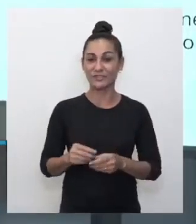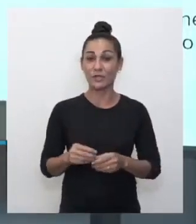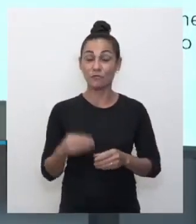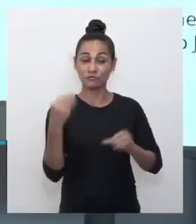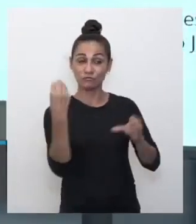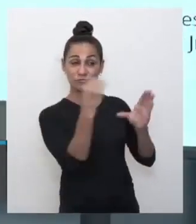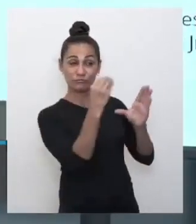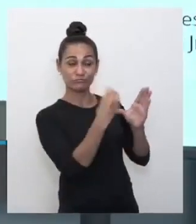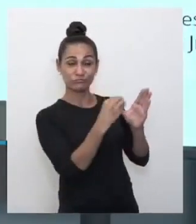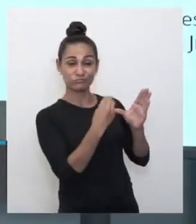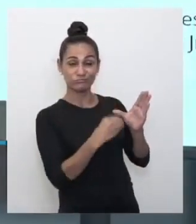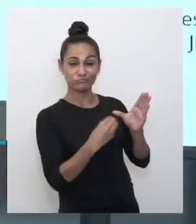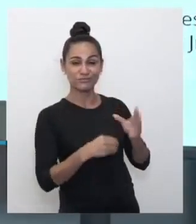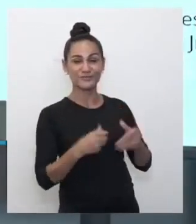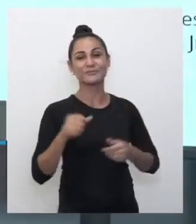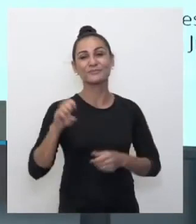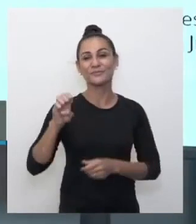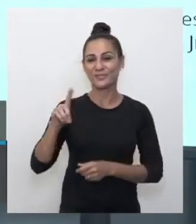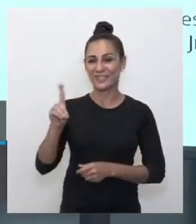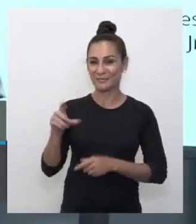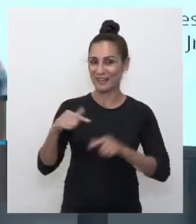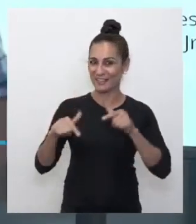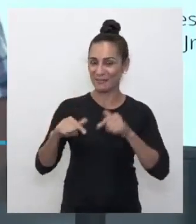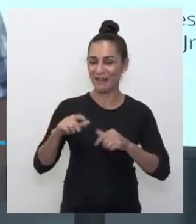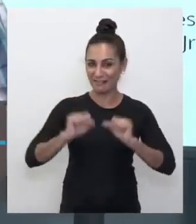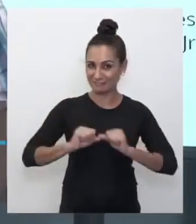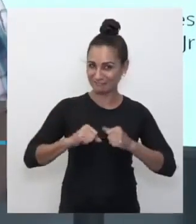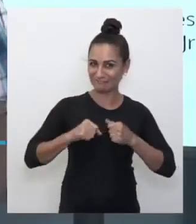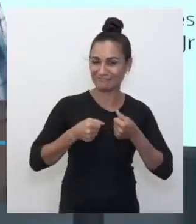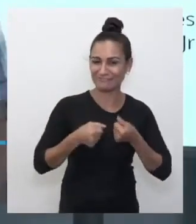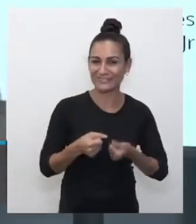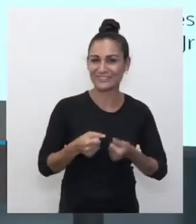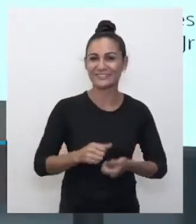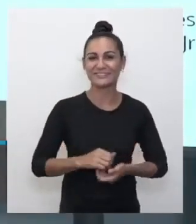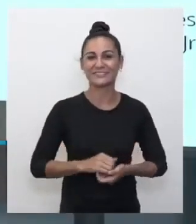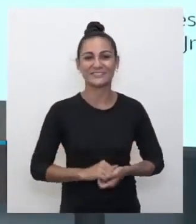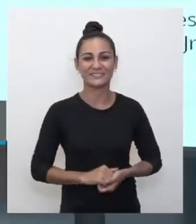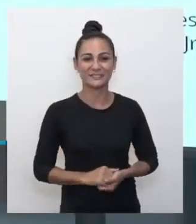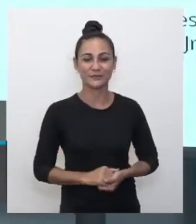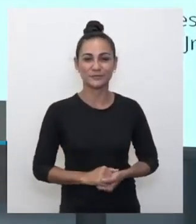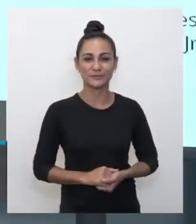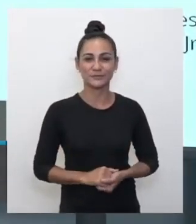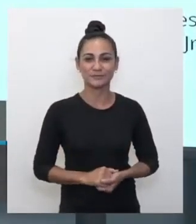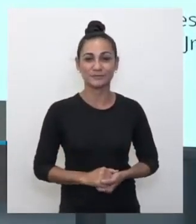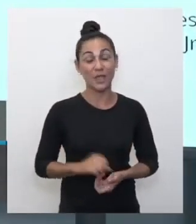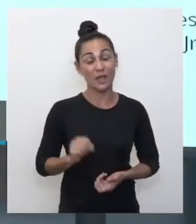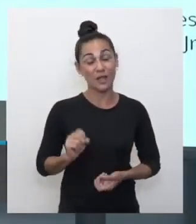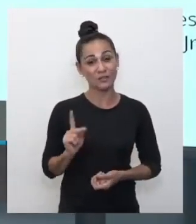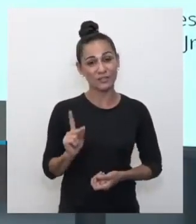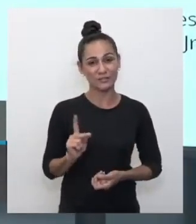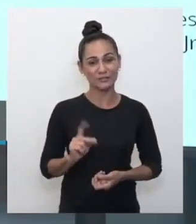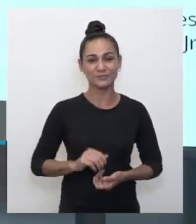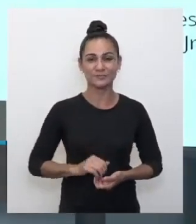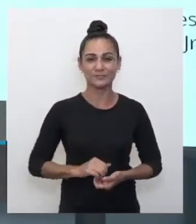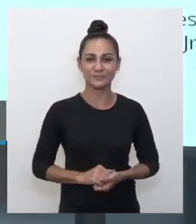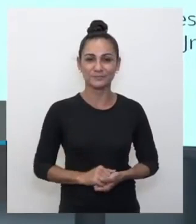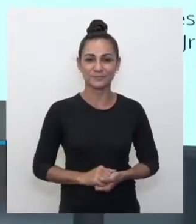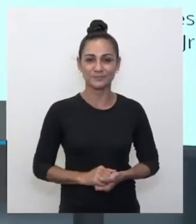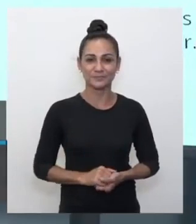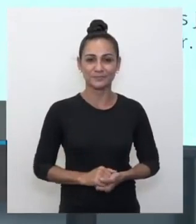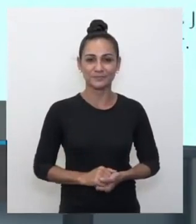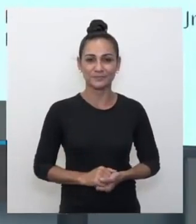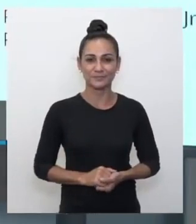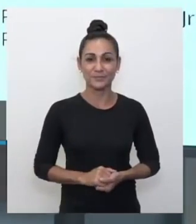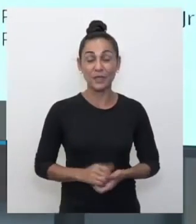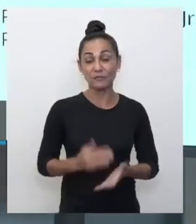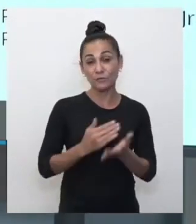Ed trabalhar bastante nessa aula aqui de hoje. Oh, thank you. You're welcome, Ed. Always welcome. Okay, so let's get started with some messages. Vamos